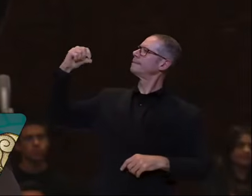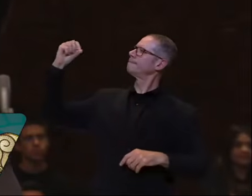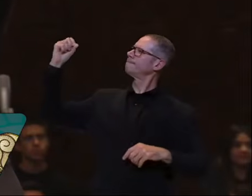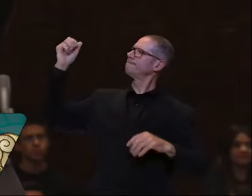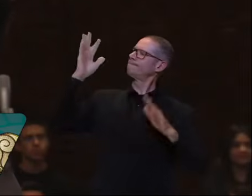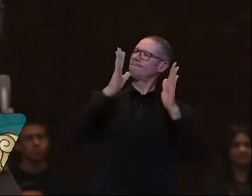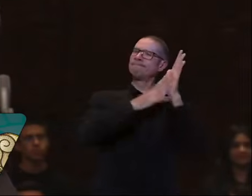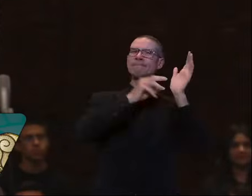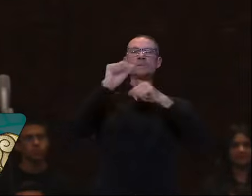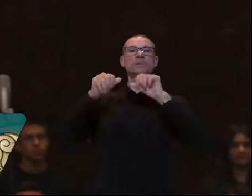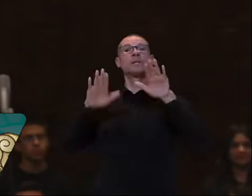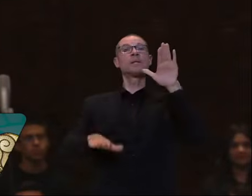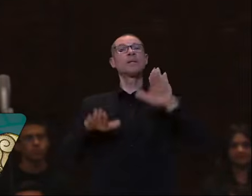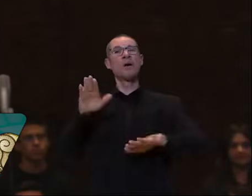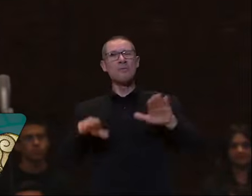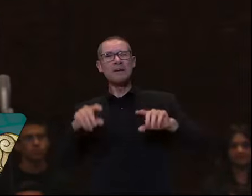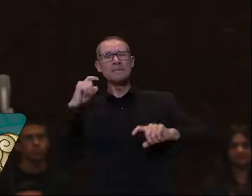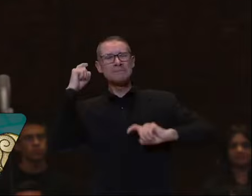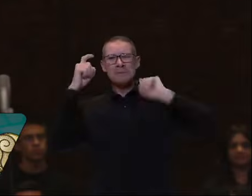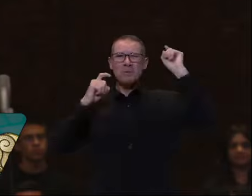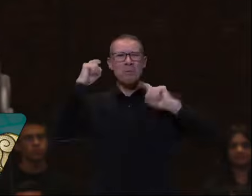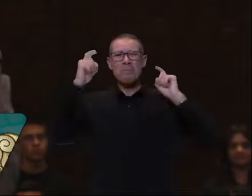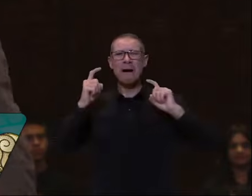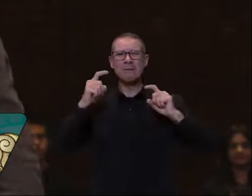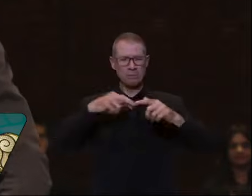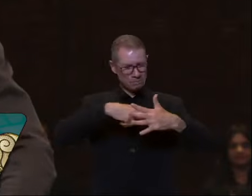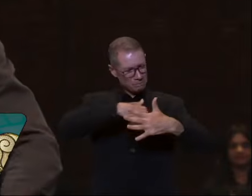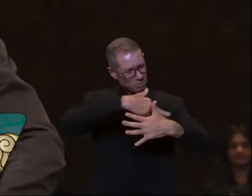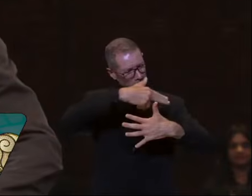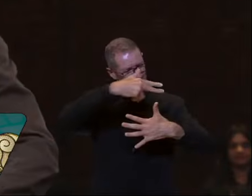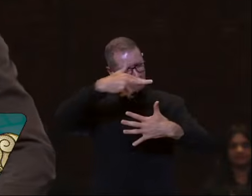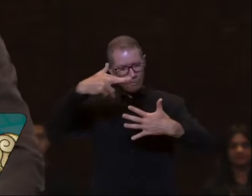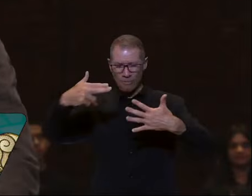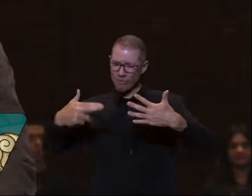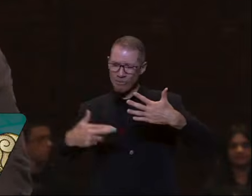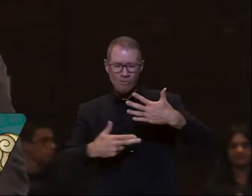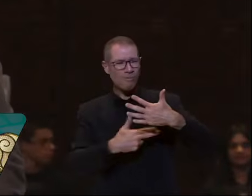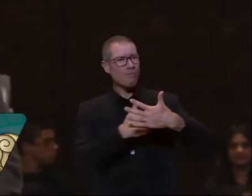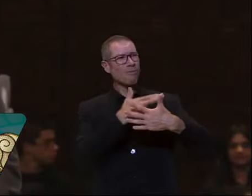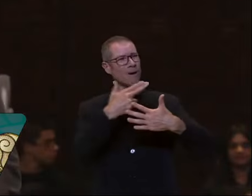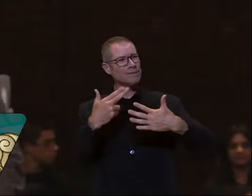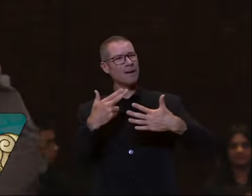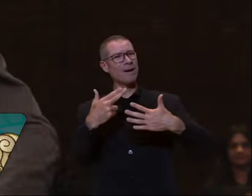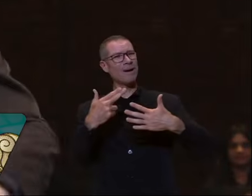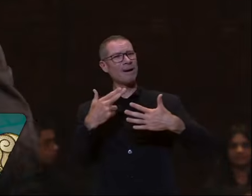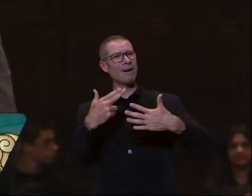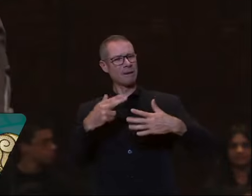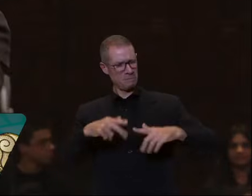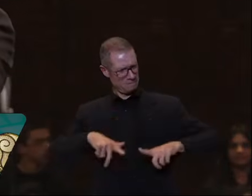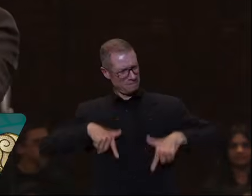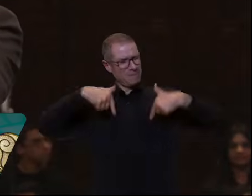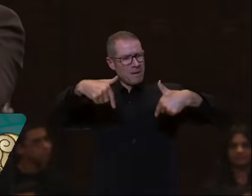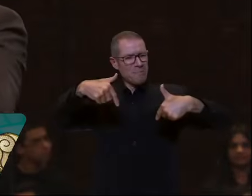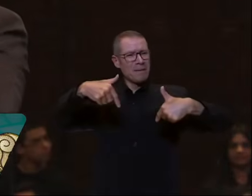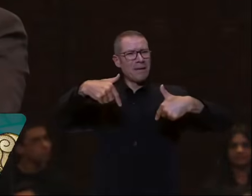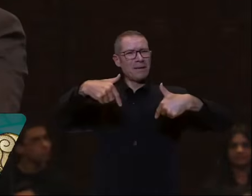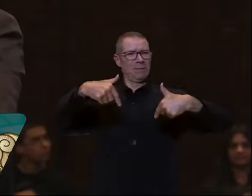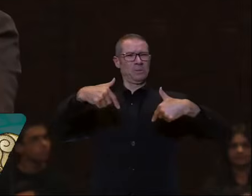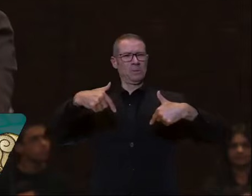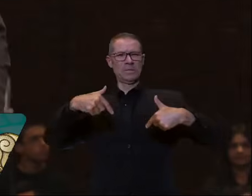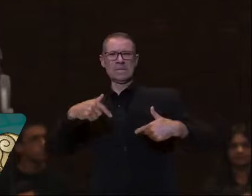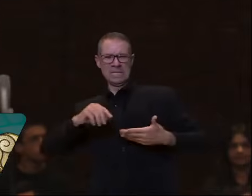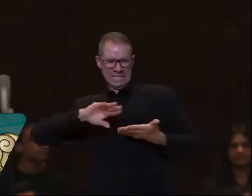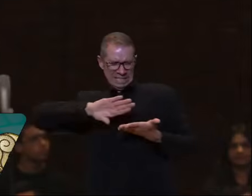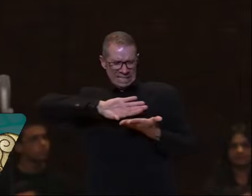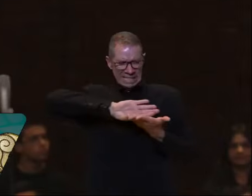Aleluia. Talvez você está preocupado com tanta coisa. Entrou em alguns enfrentamentos, isso está roubando a tua